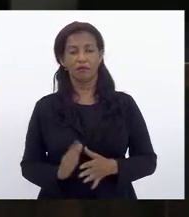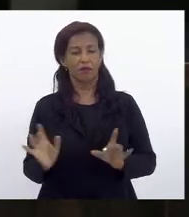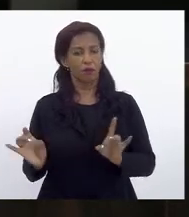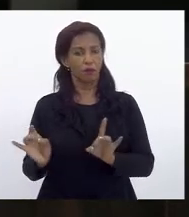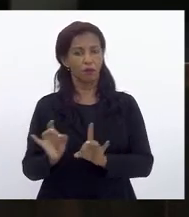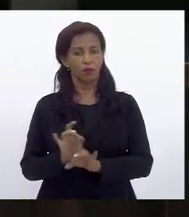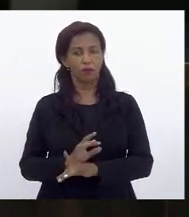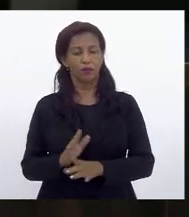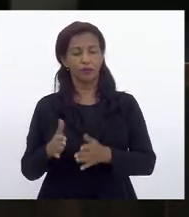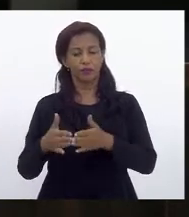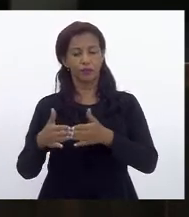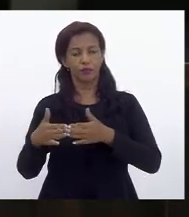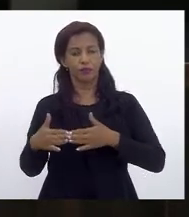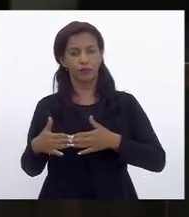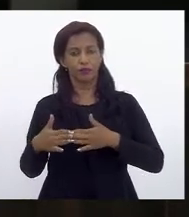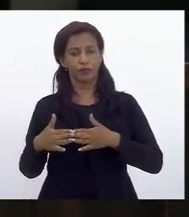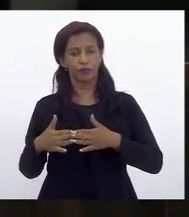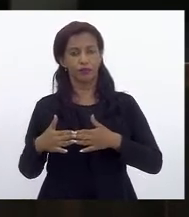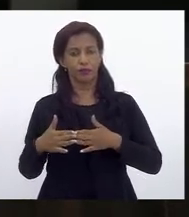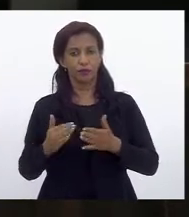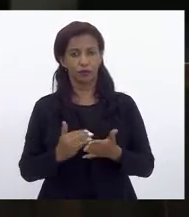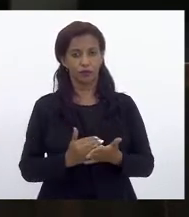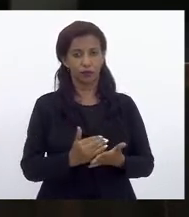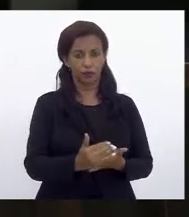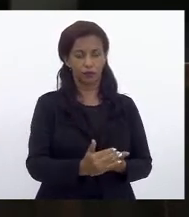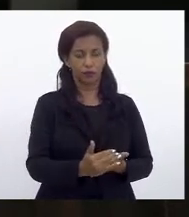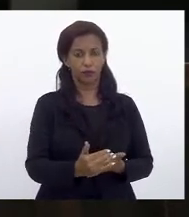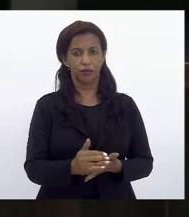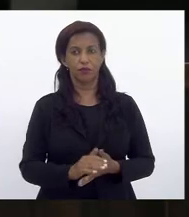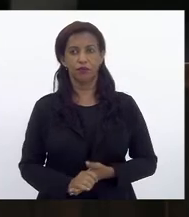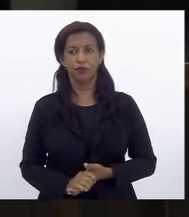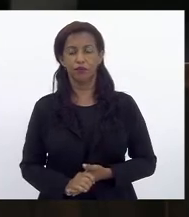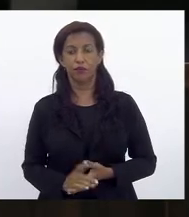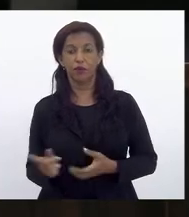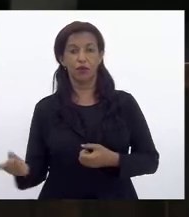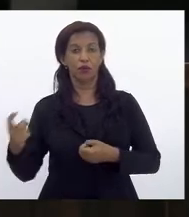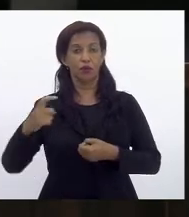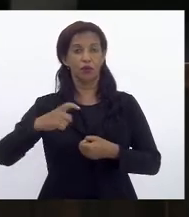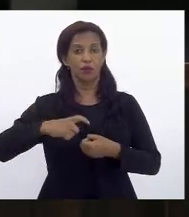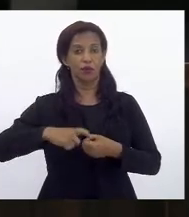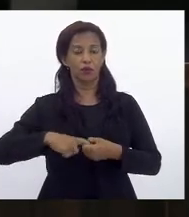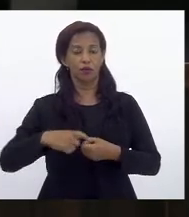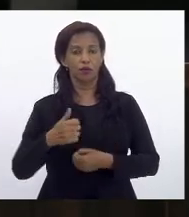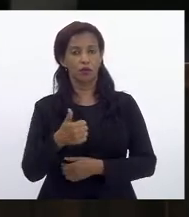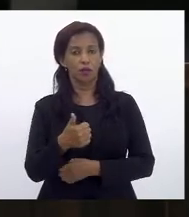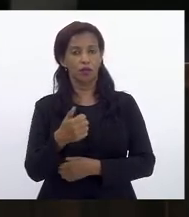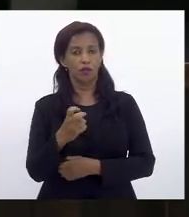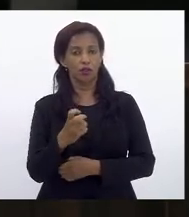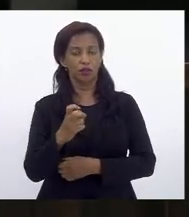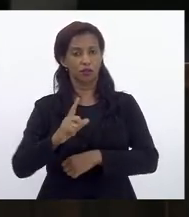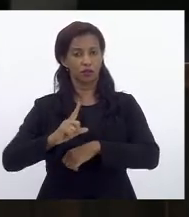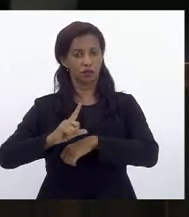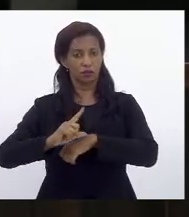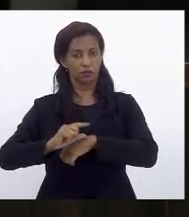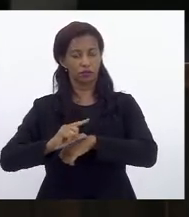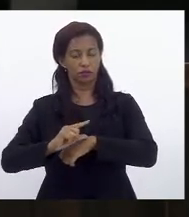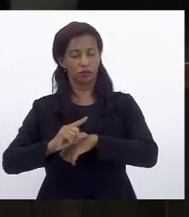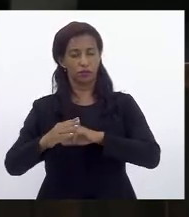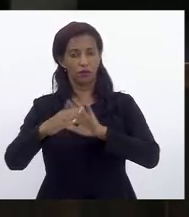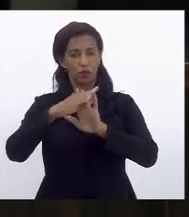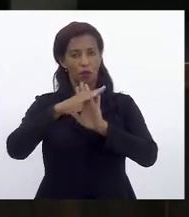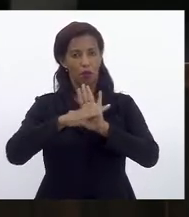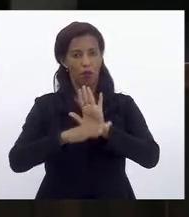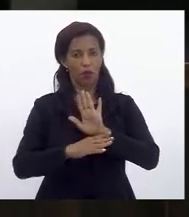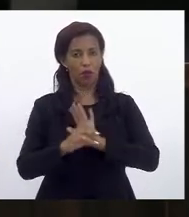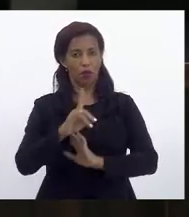encerrada, suspensa o expediente inicial, retornando às 15 horas com a ordem